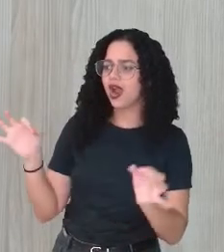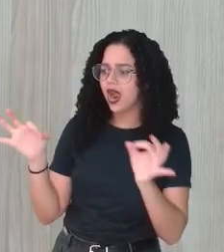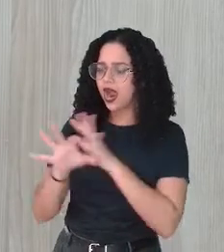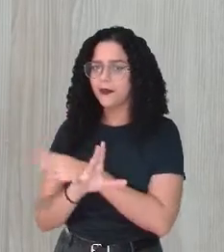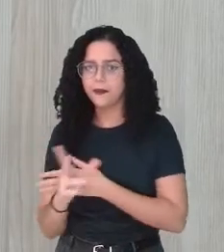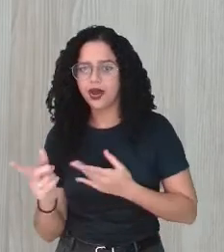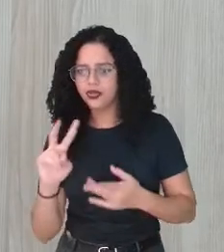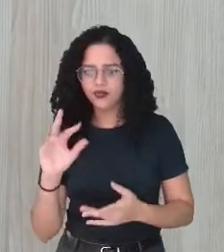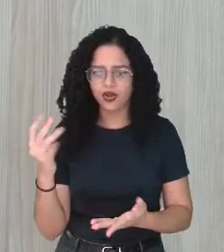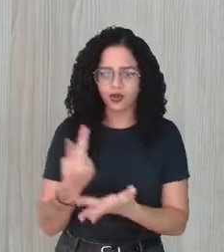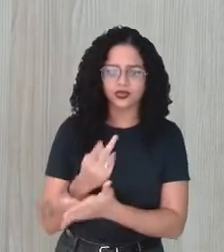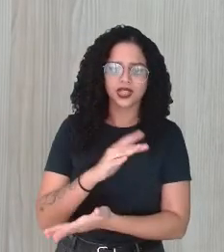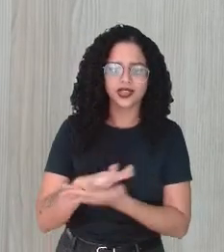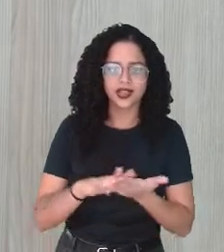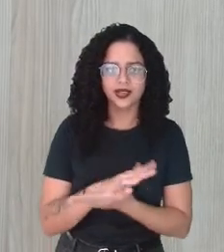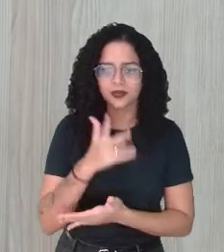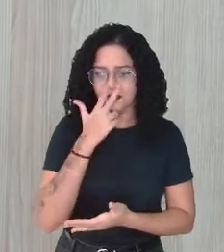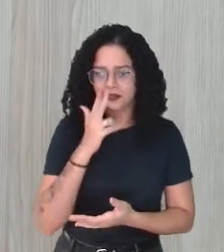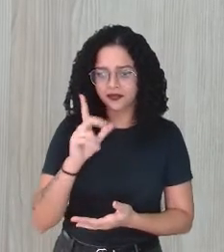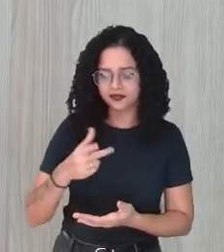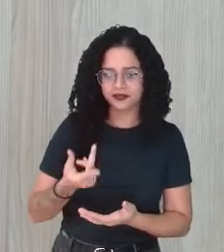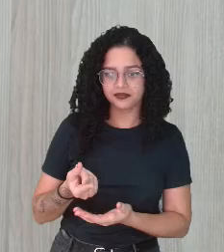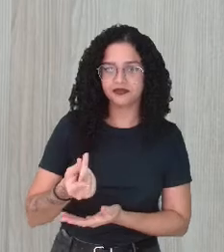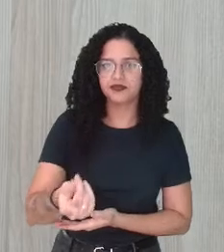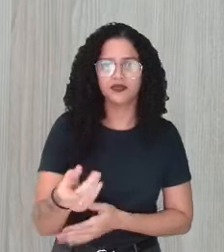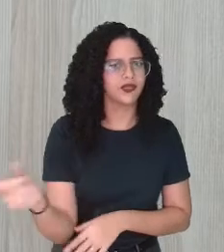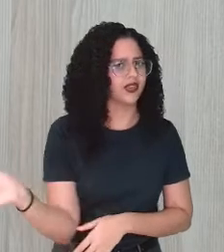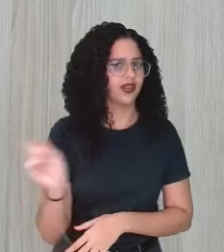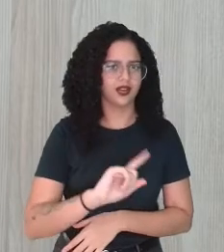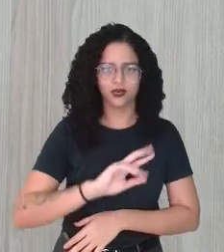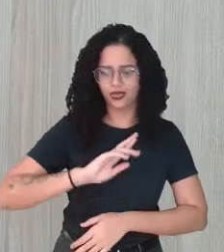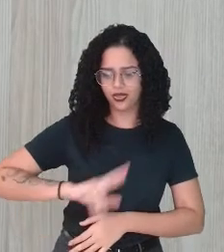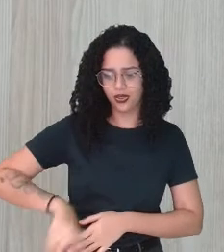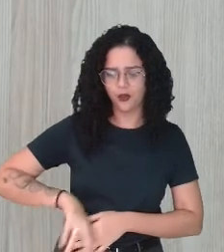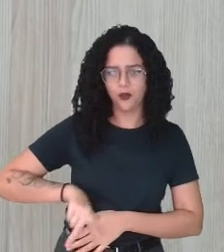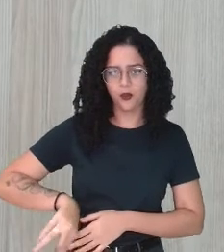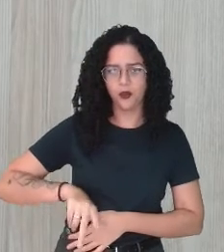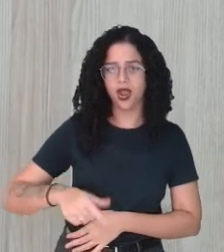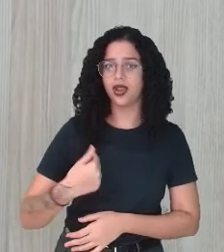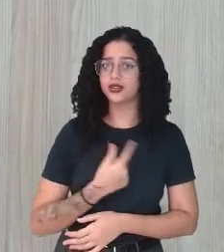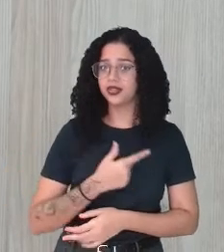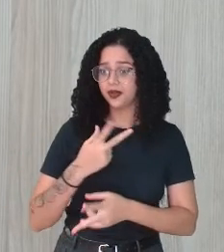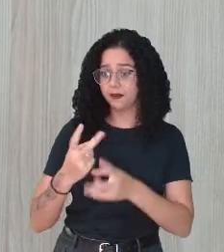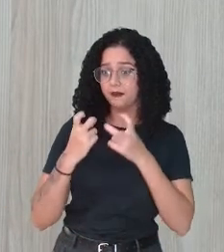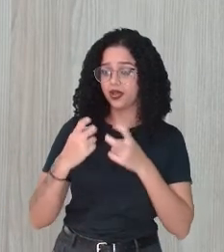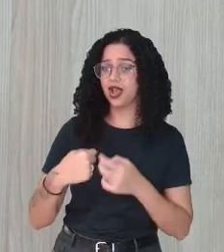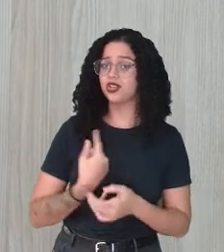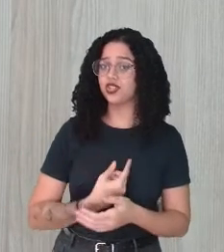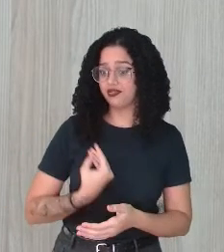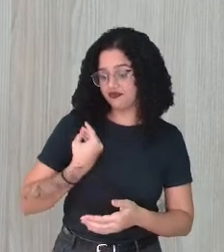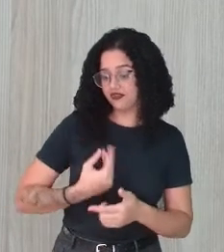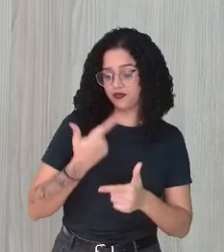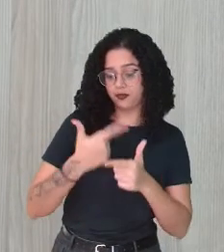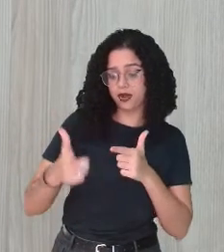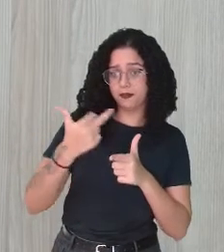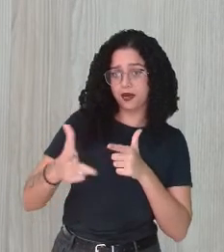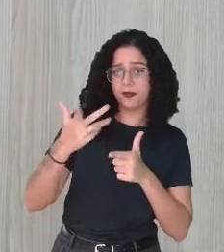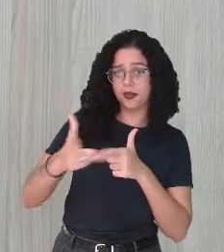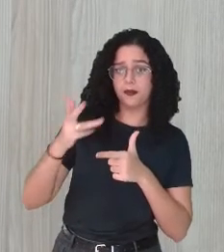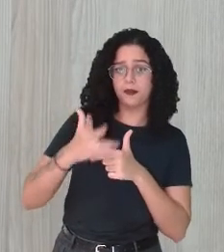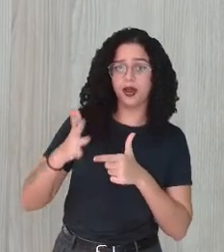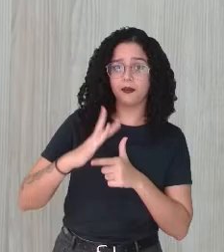vai acontecer infinito, nada. Né? Exatamente. Mas aí a gente está vendo que a gente vive numa crise, né? Uma crise